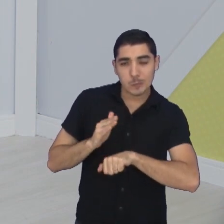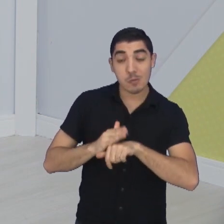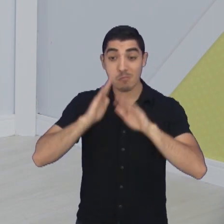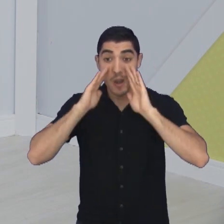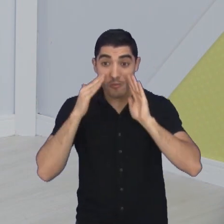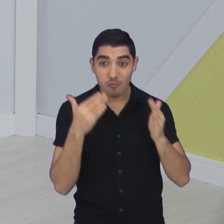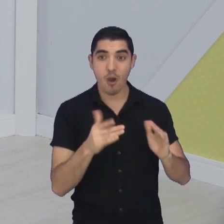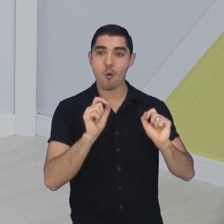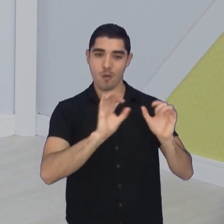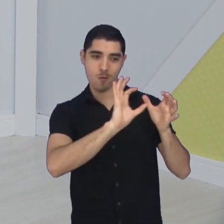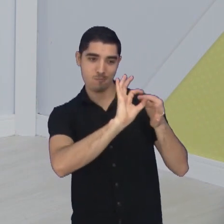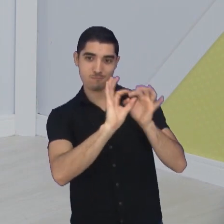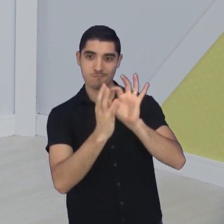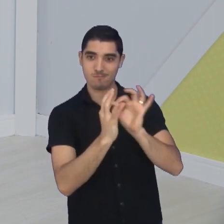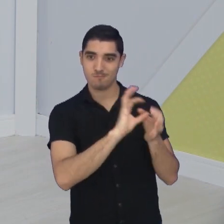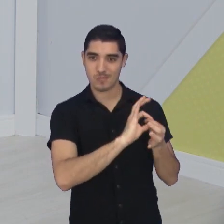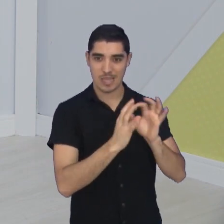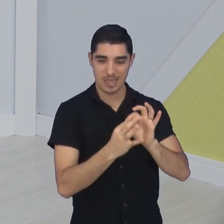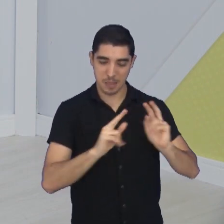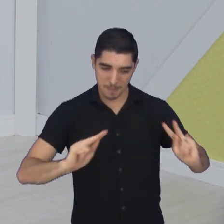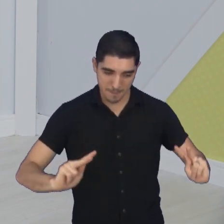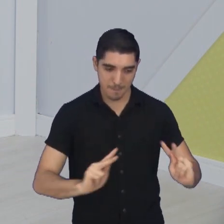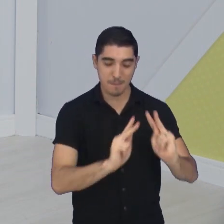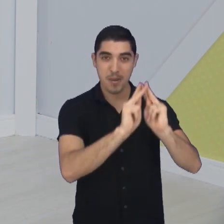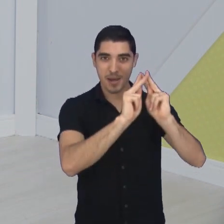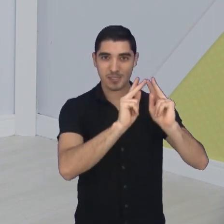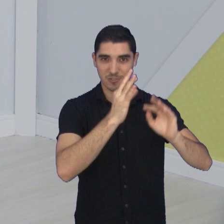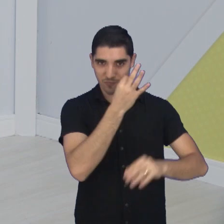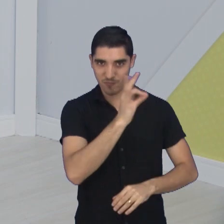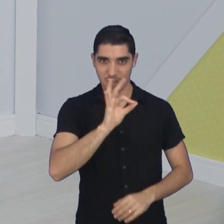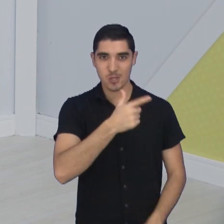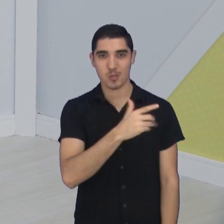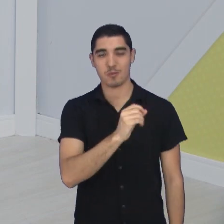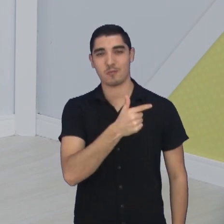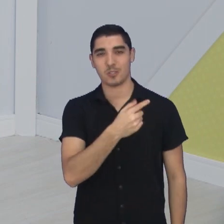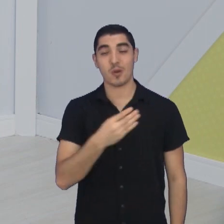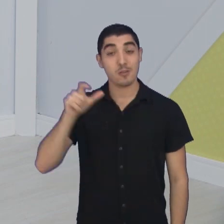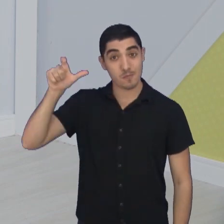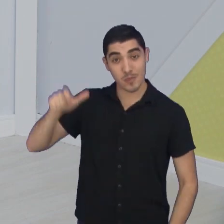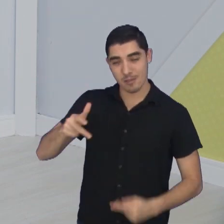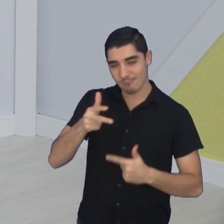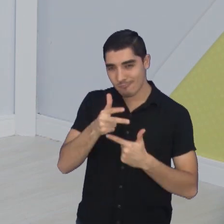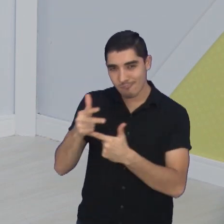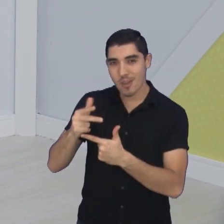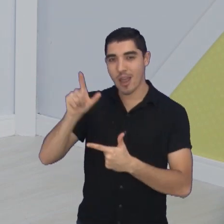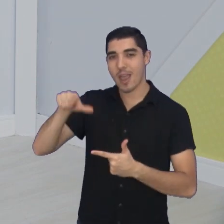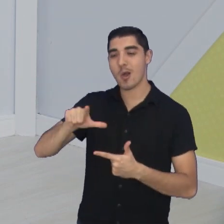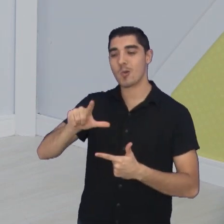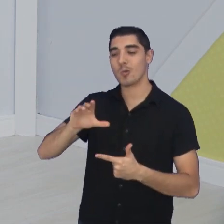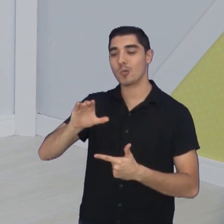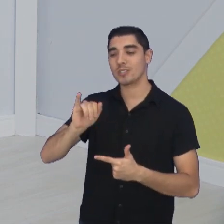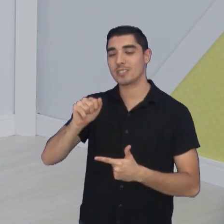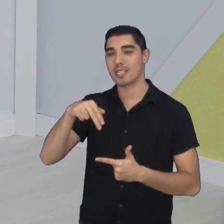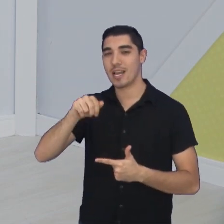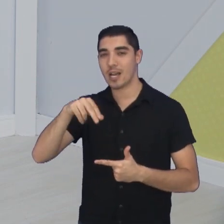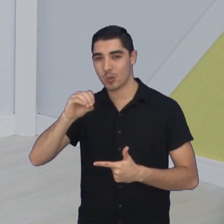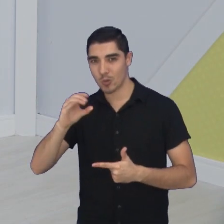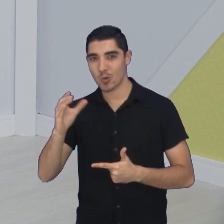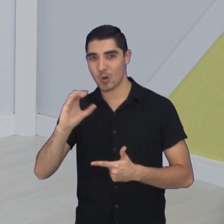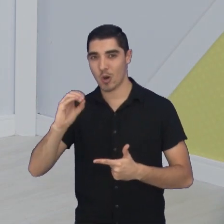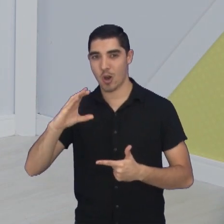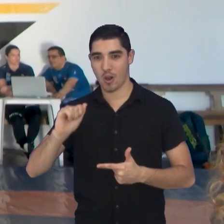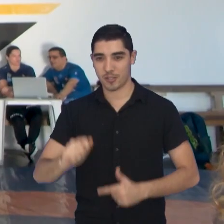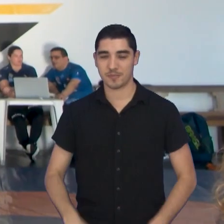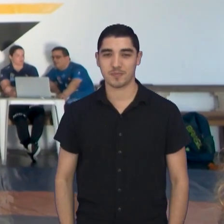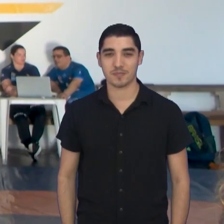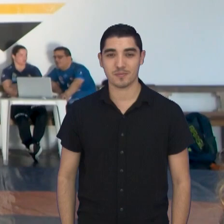Paris 2024. As imagens são de Luciano Coco, nosso sambista Coquinha. Solta, Matheus. Muito